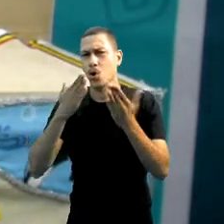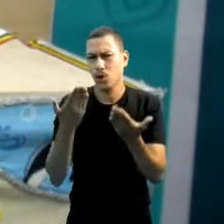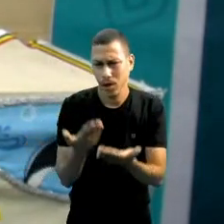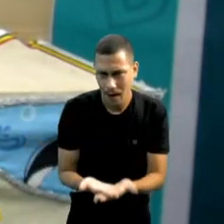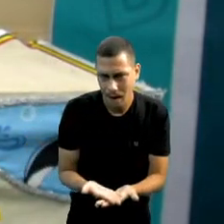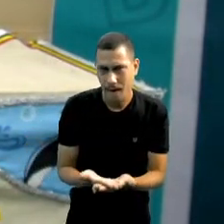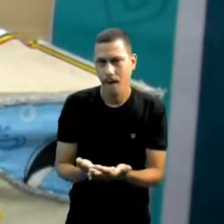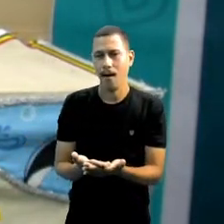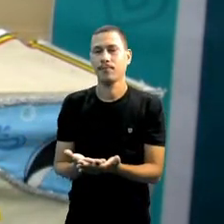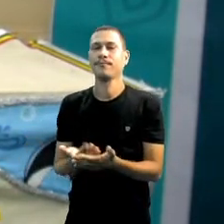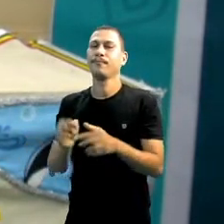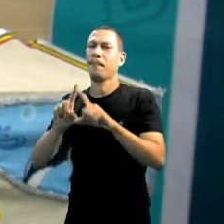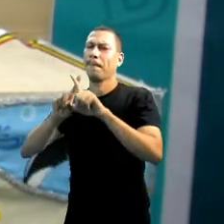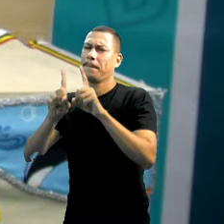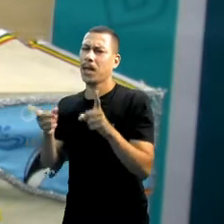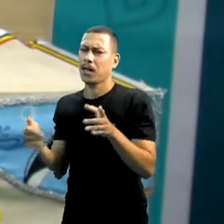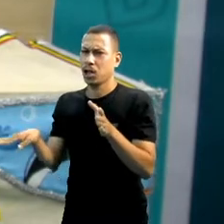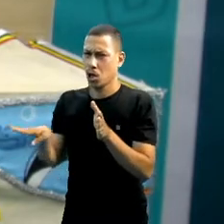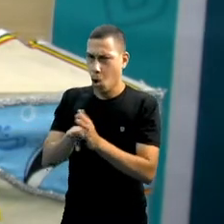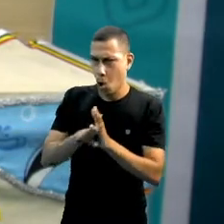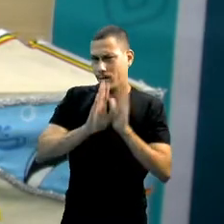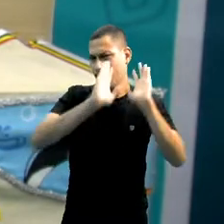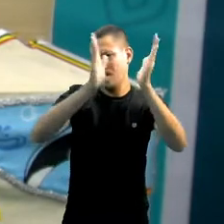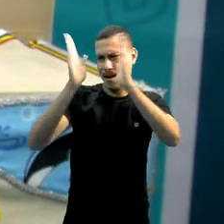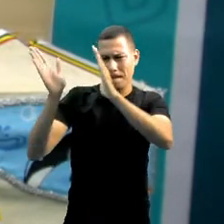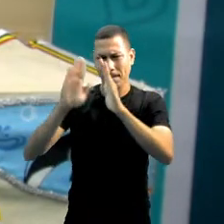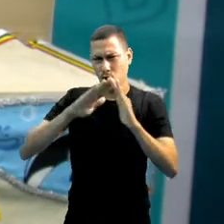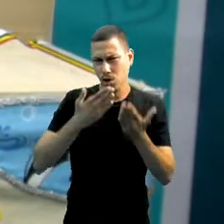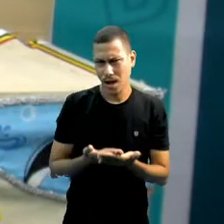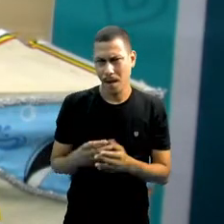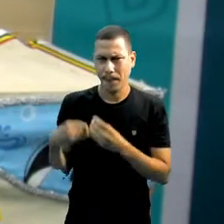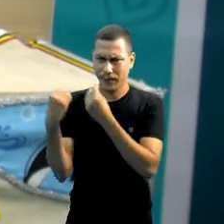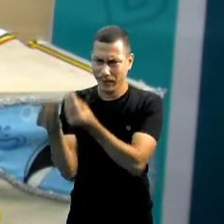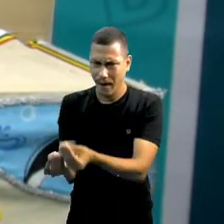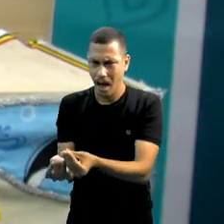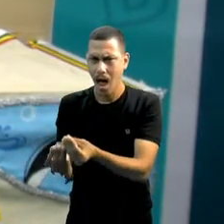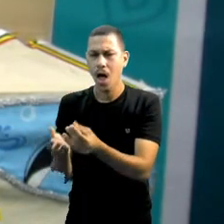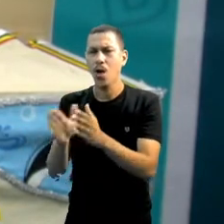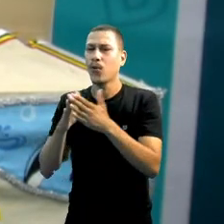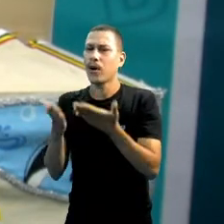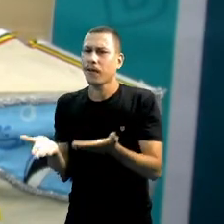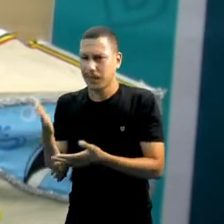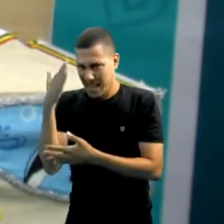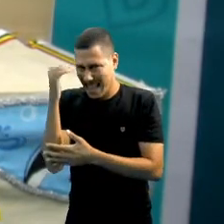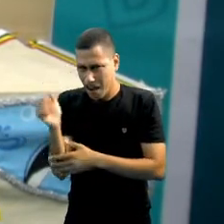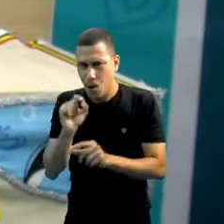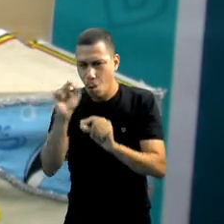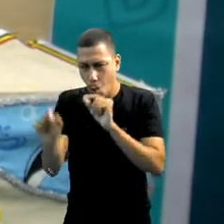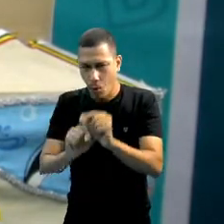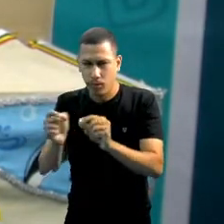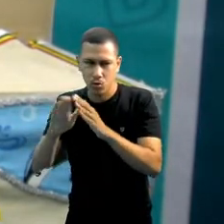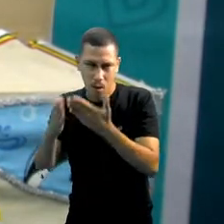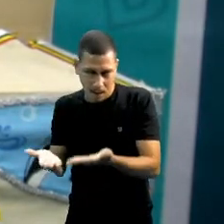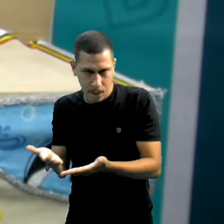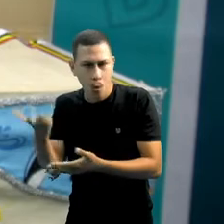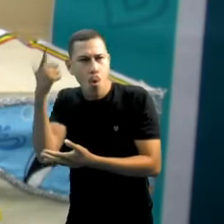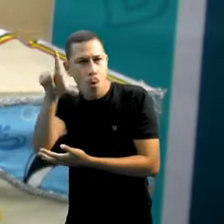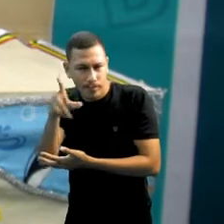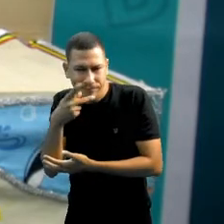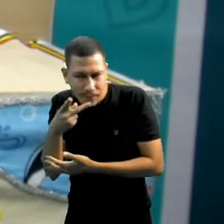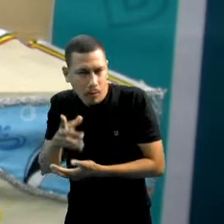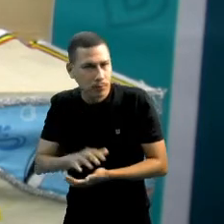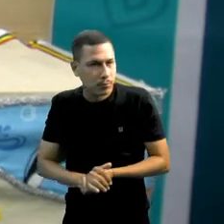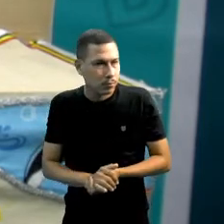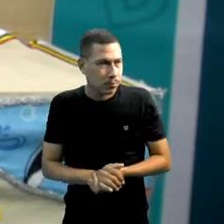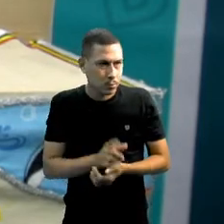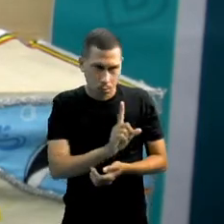livro. Mas quando chegou na biblioteca para devolver o livro, você sabe o que os outros livros fizeram?